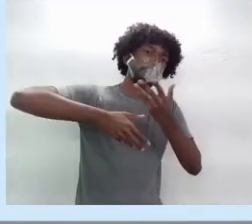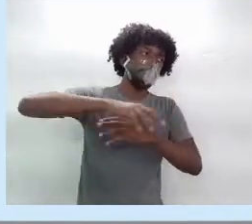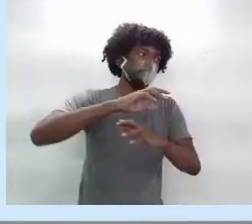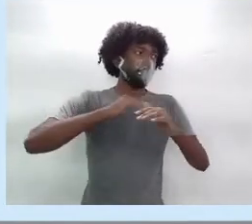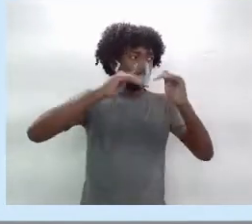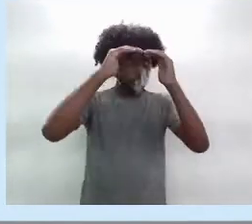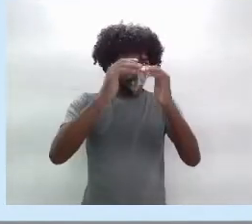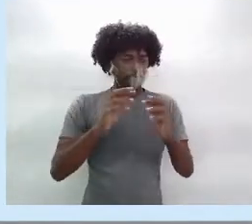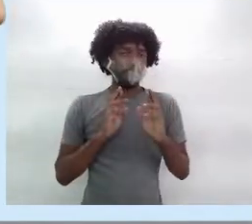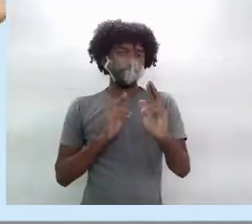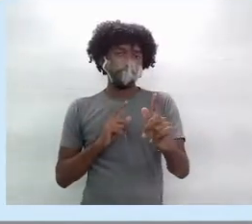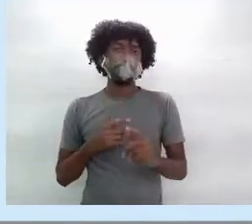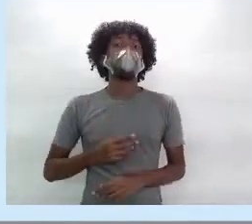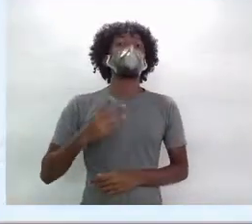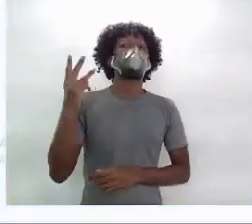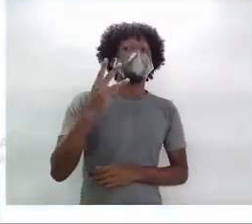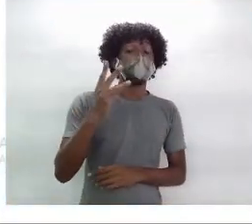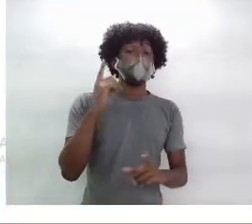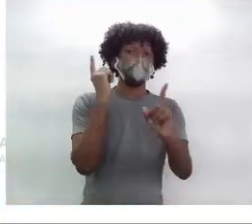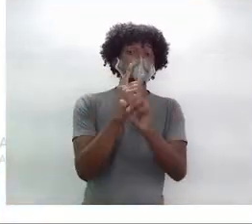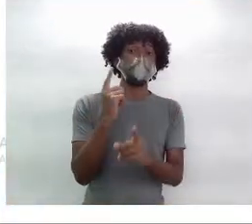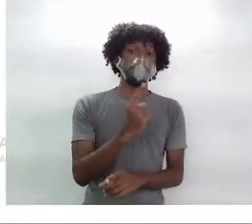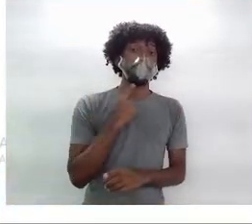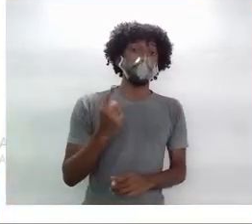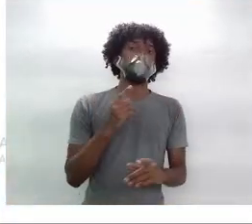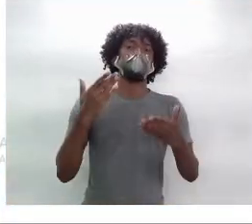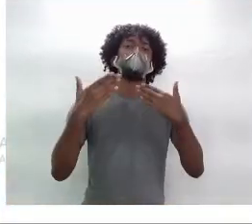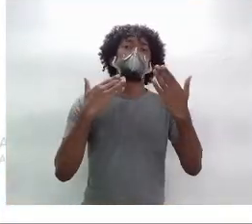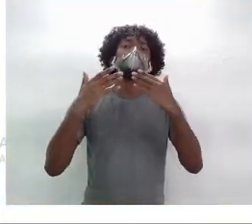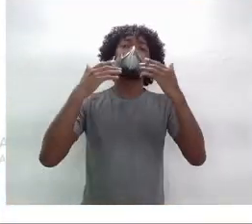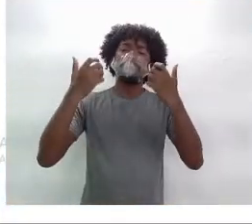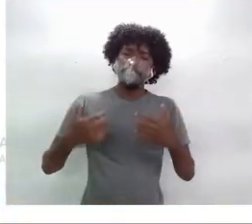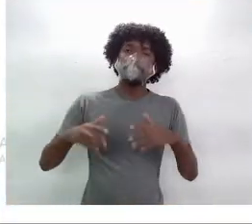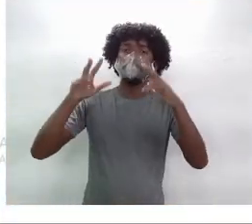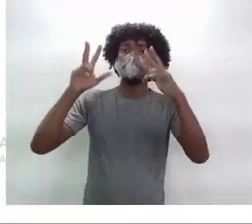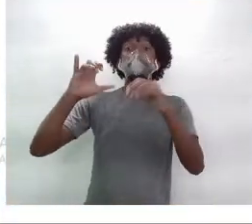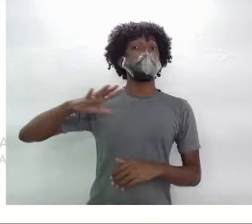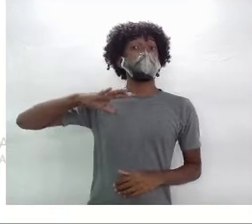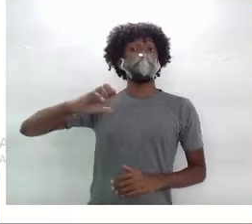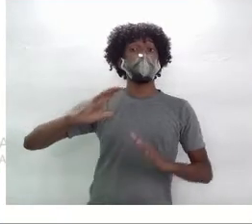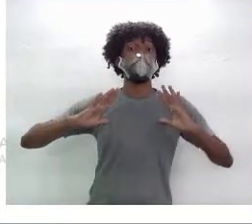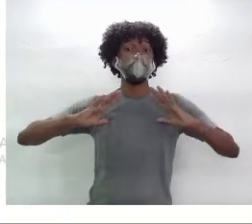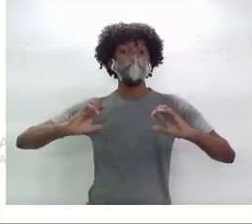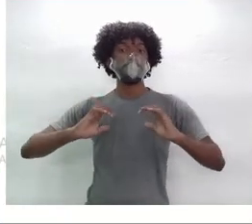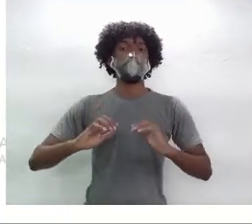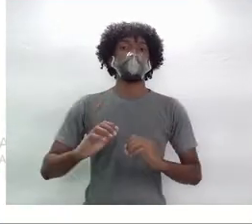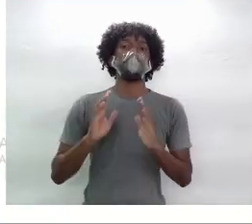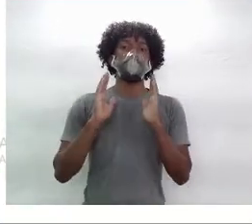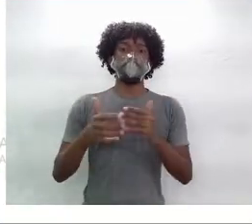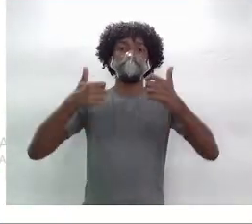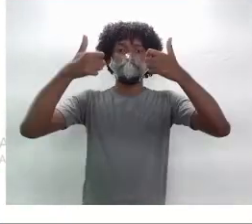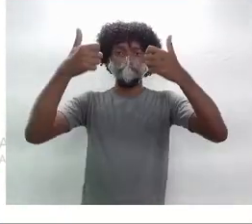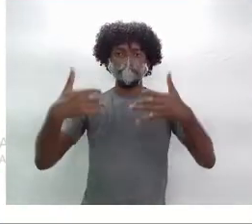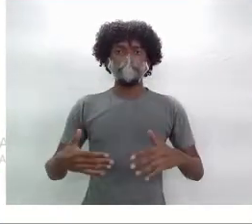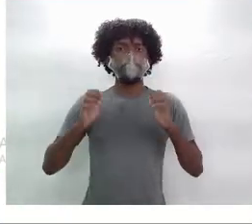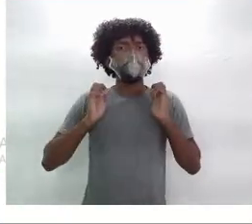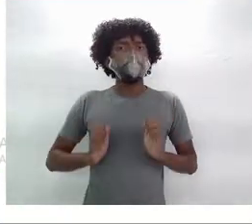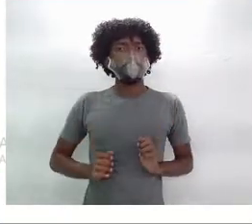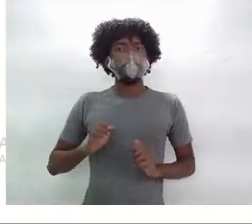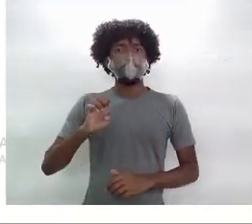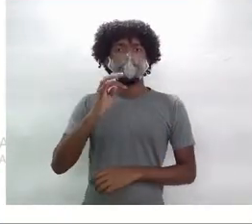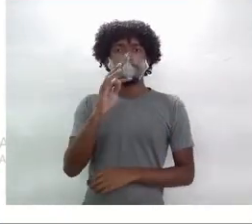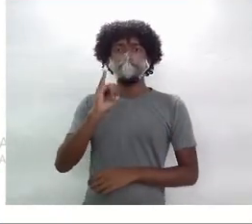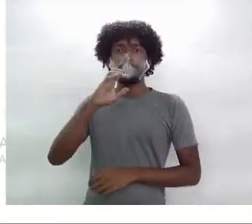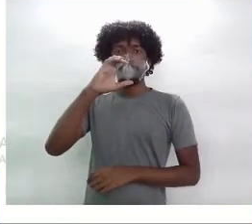No terceiro encontro, aliás, nós debatemos, como há na tela, a ética. Vamos ver o que é que nós vimos sobre